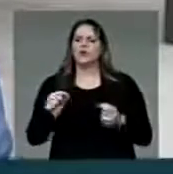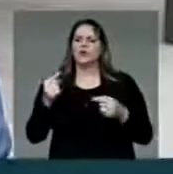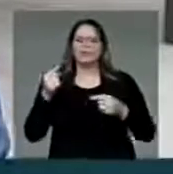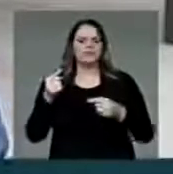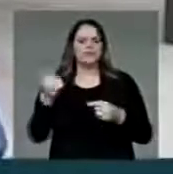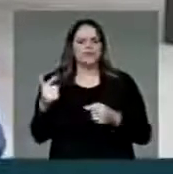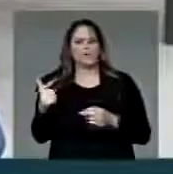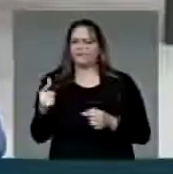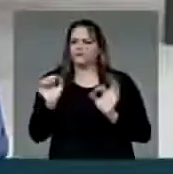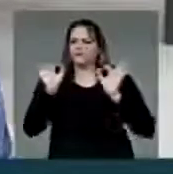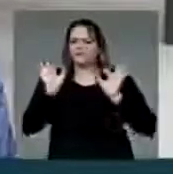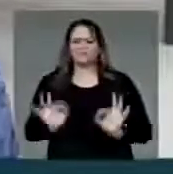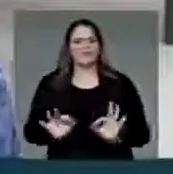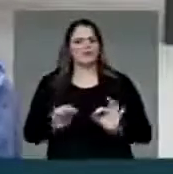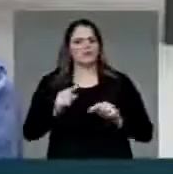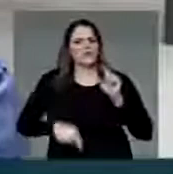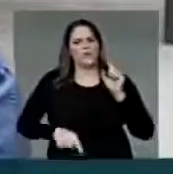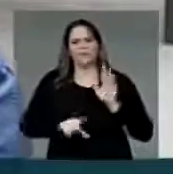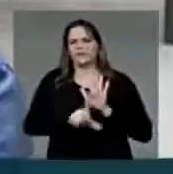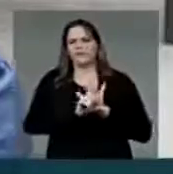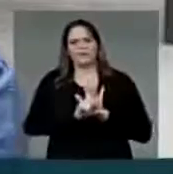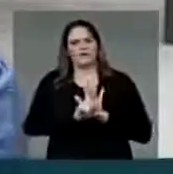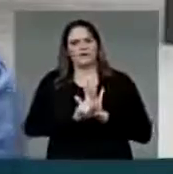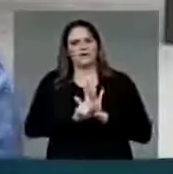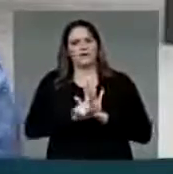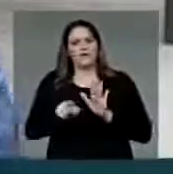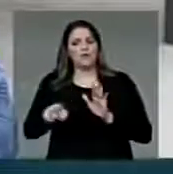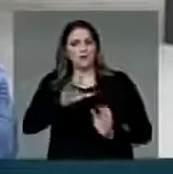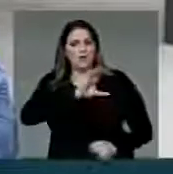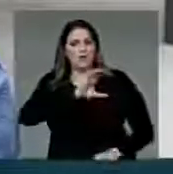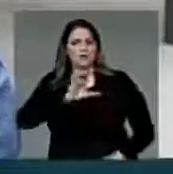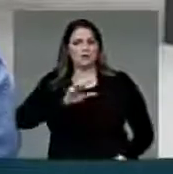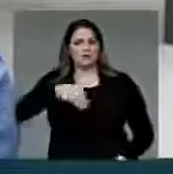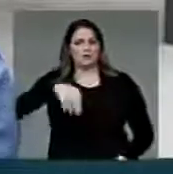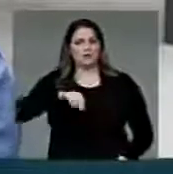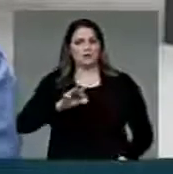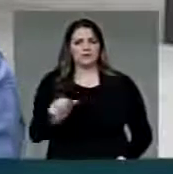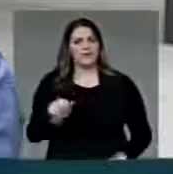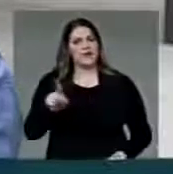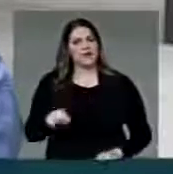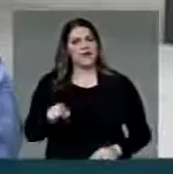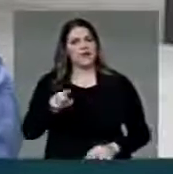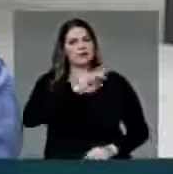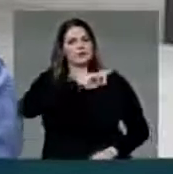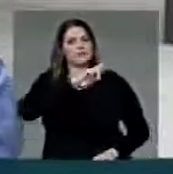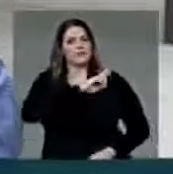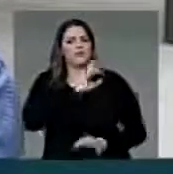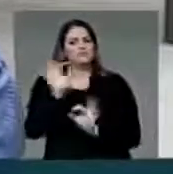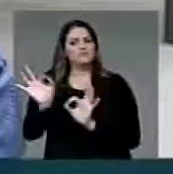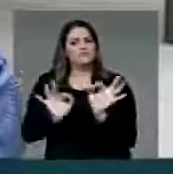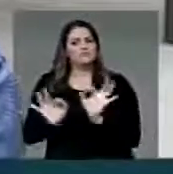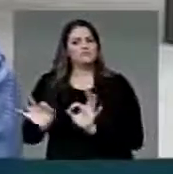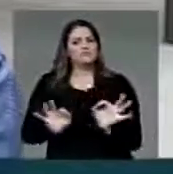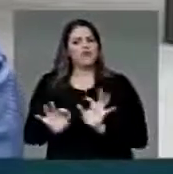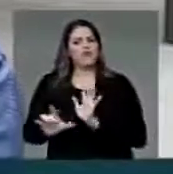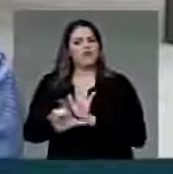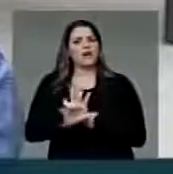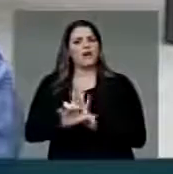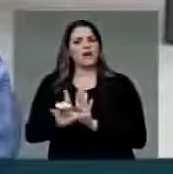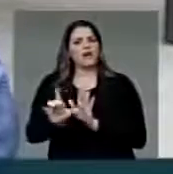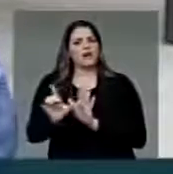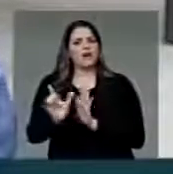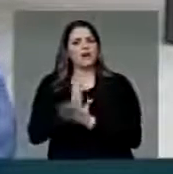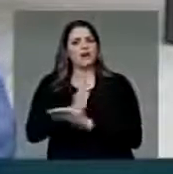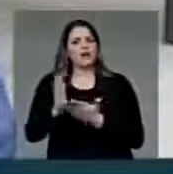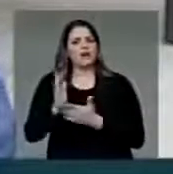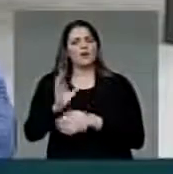comissão mista destinada a consolidar a legislação federal e a regulamentar dispositivos da